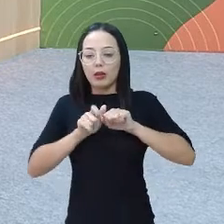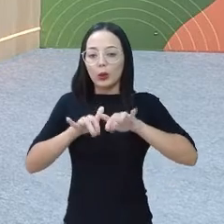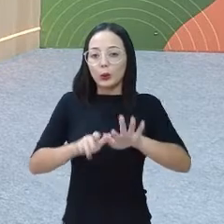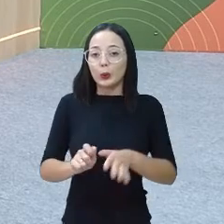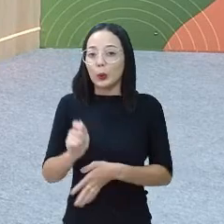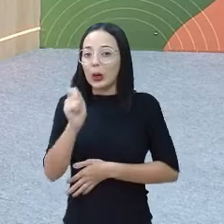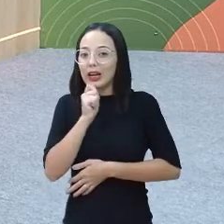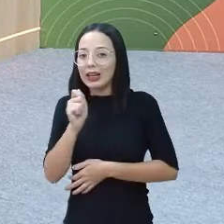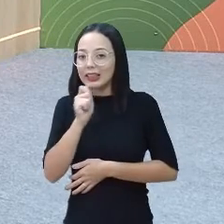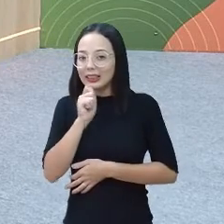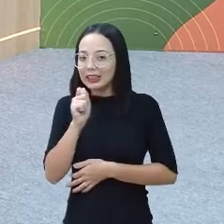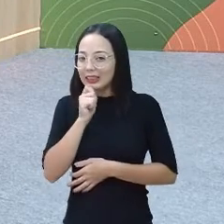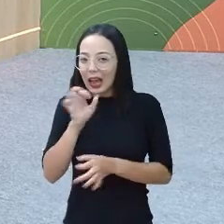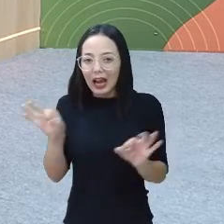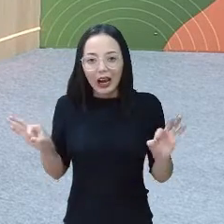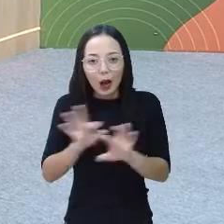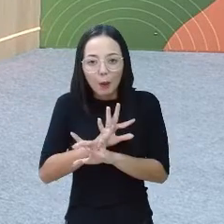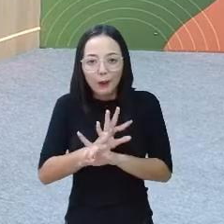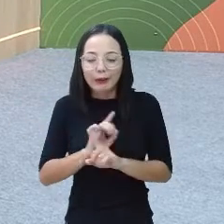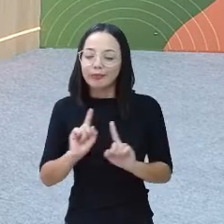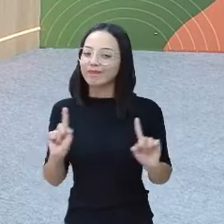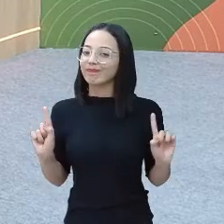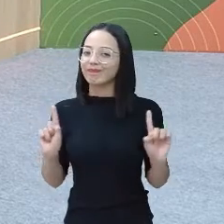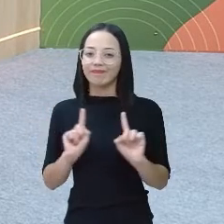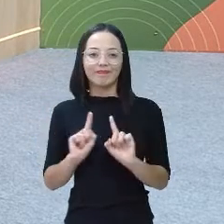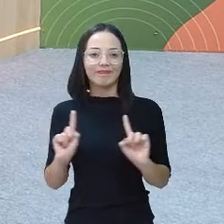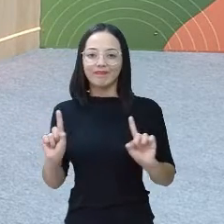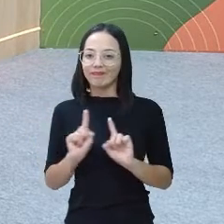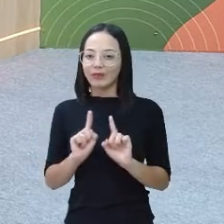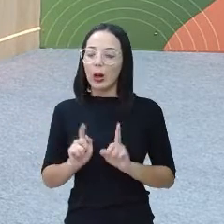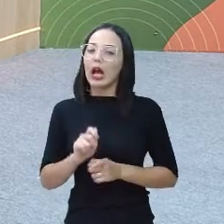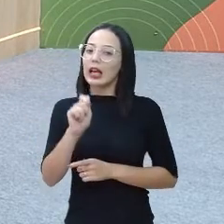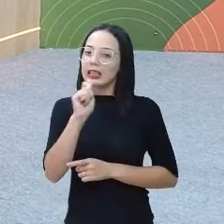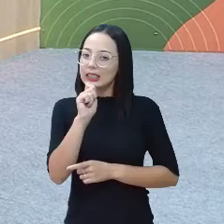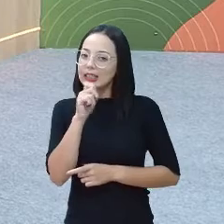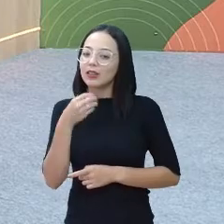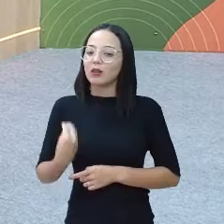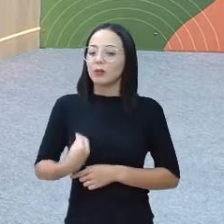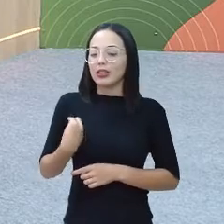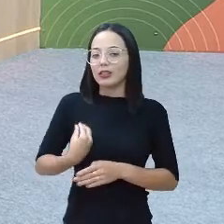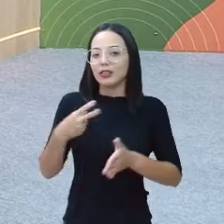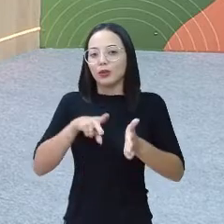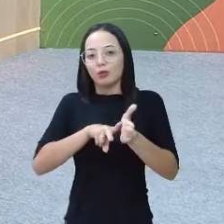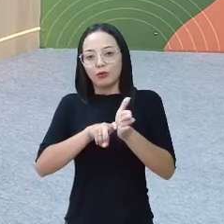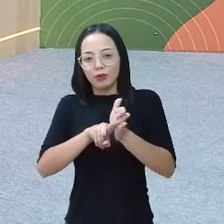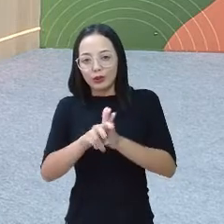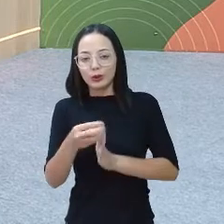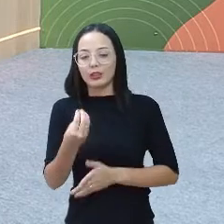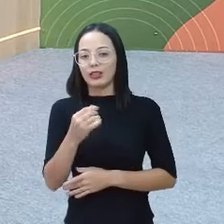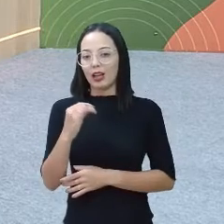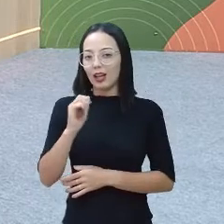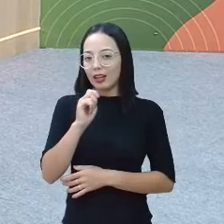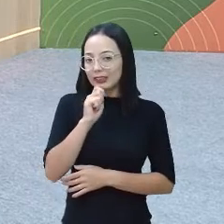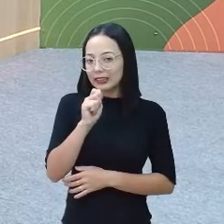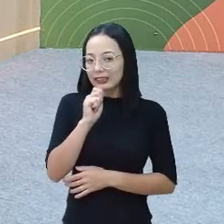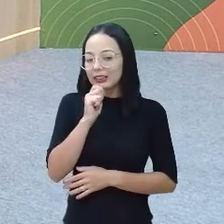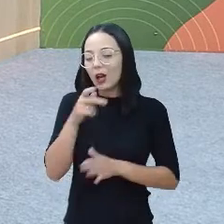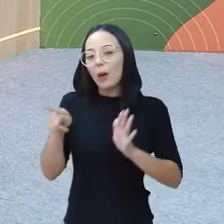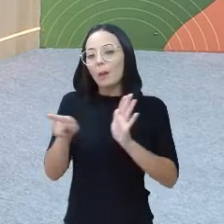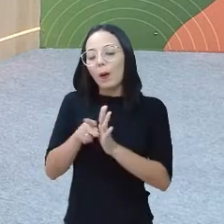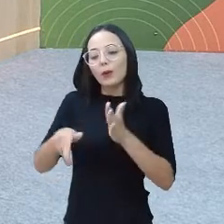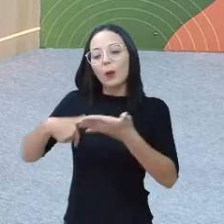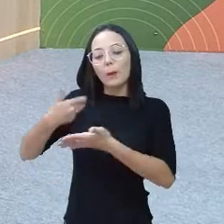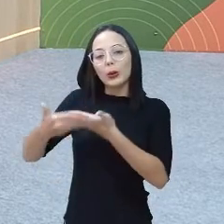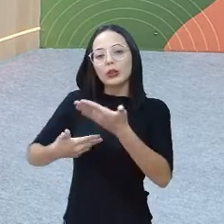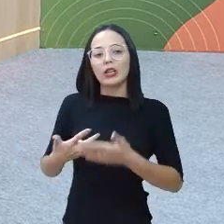ainda, nós não nos livramos, né, do vírus, nós estamos num processo